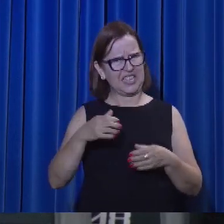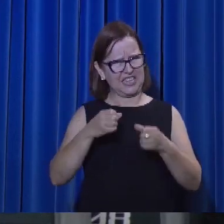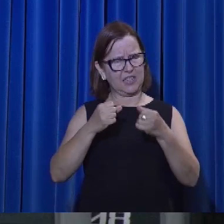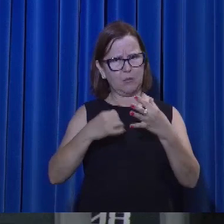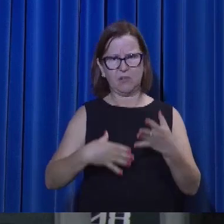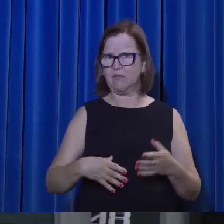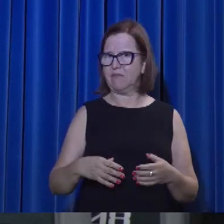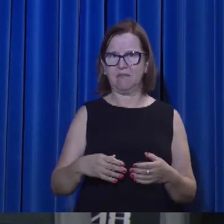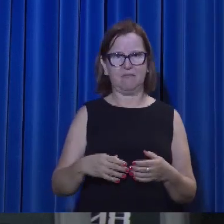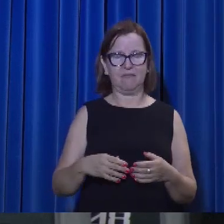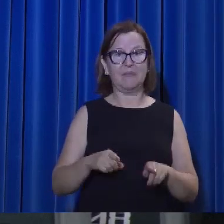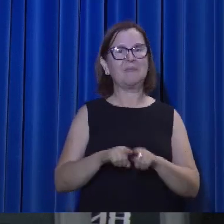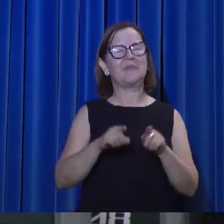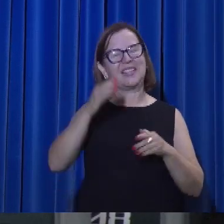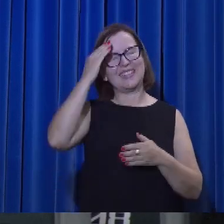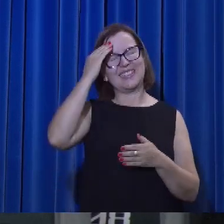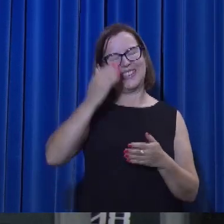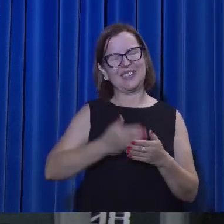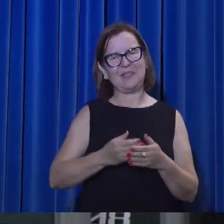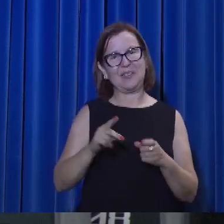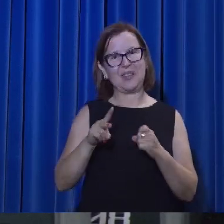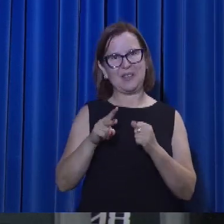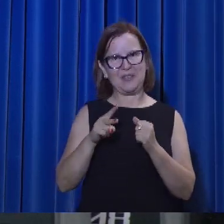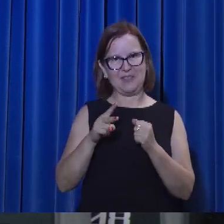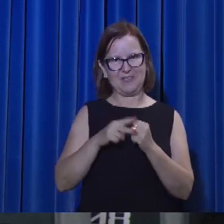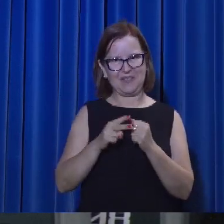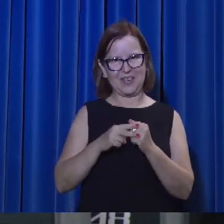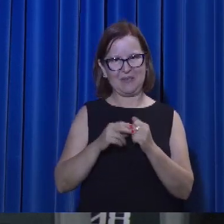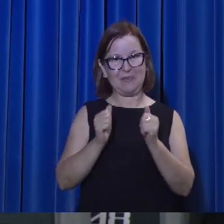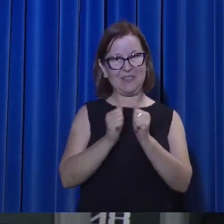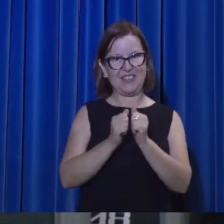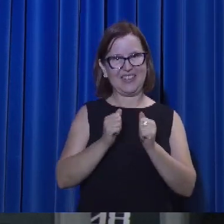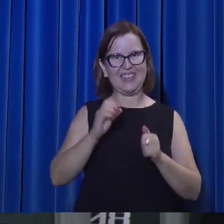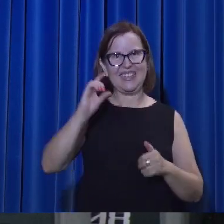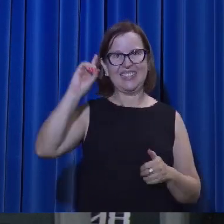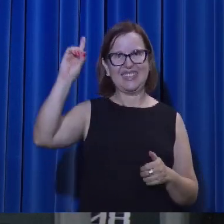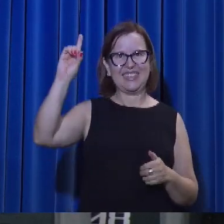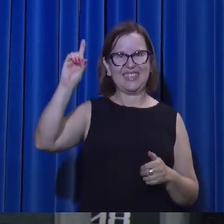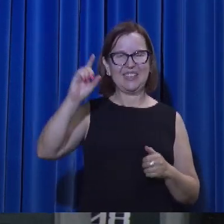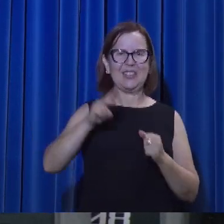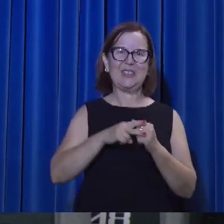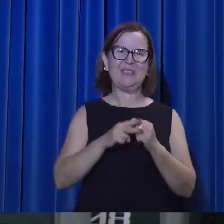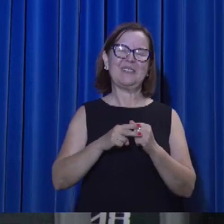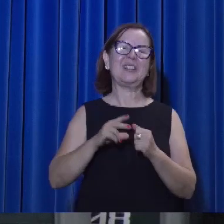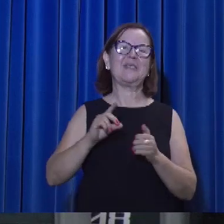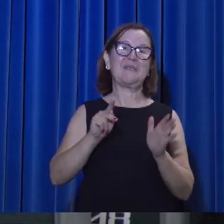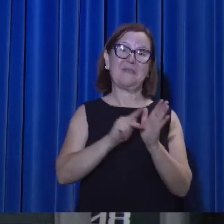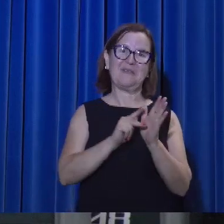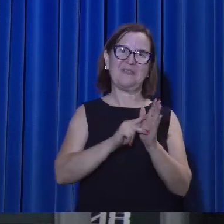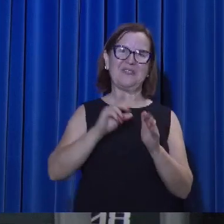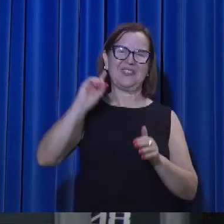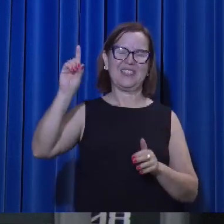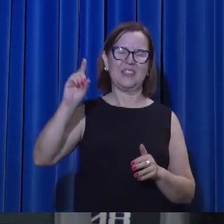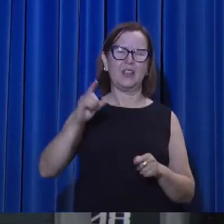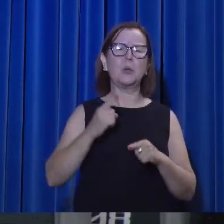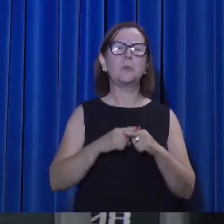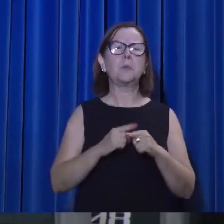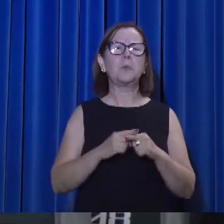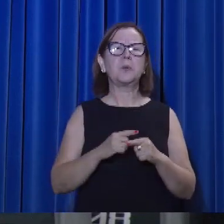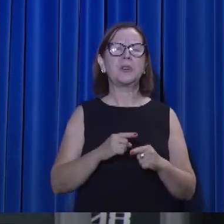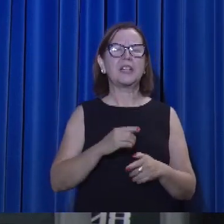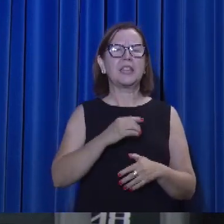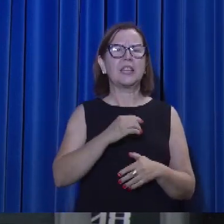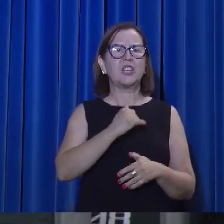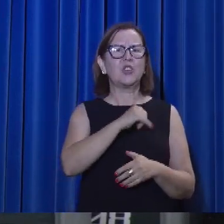O Verbo estava com Deus e o Verbo era Deus. Por que João usa aqui essa expressão, esse termo